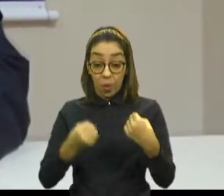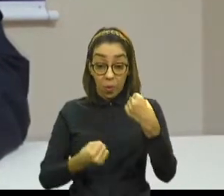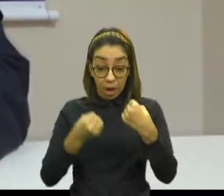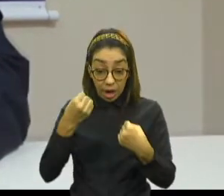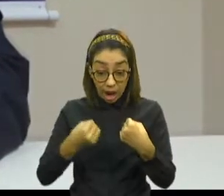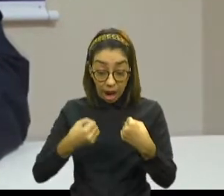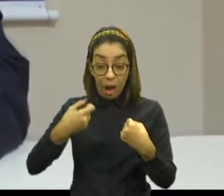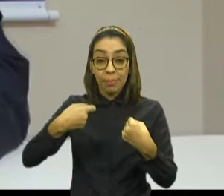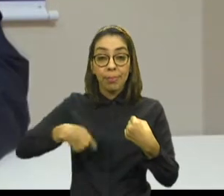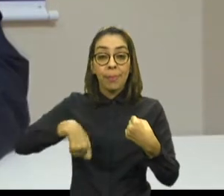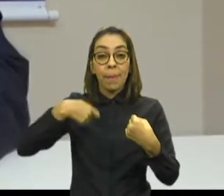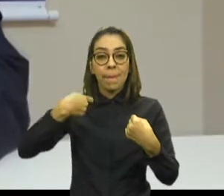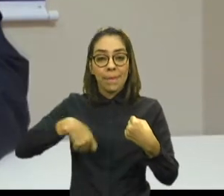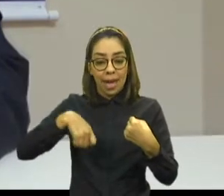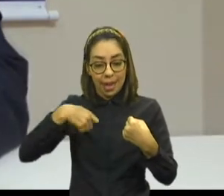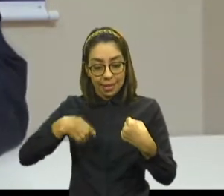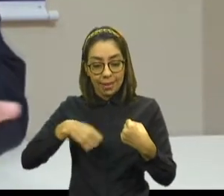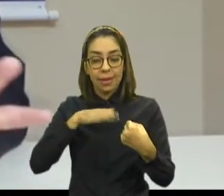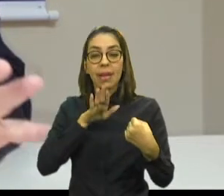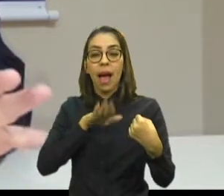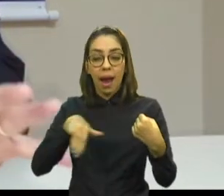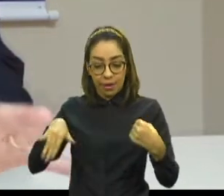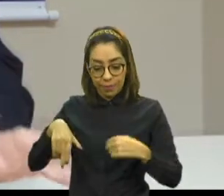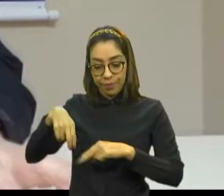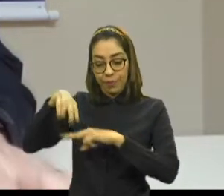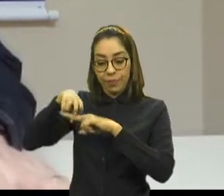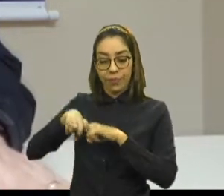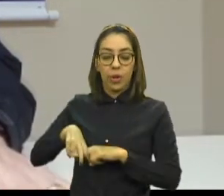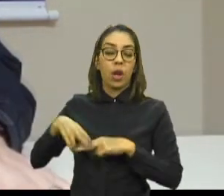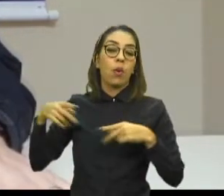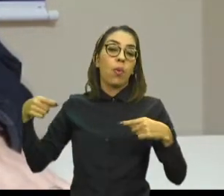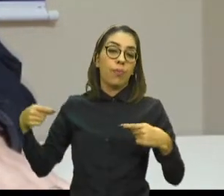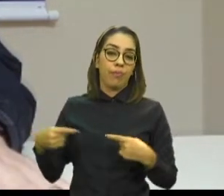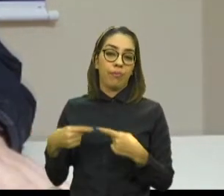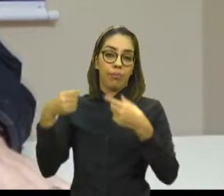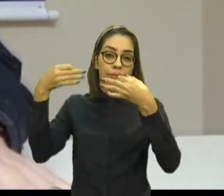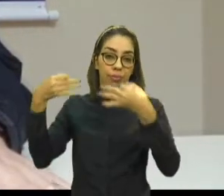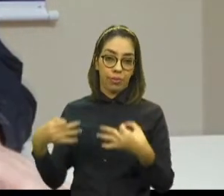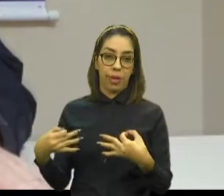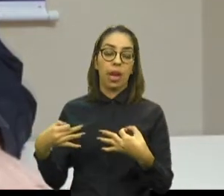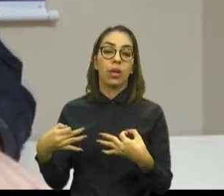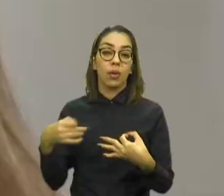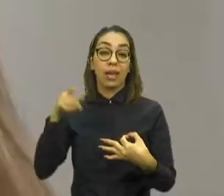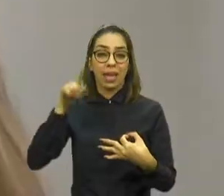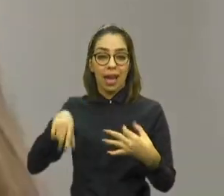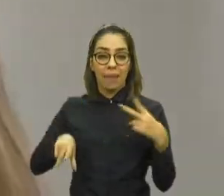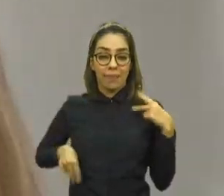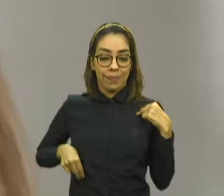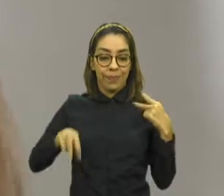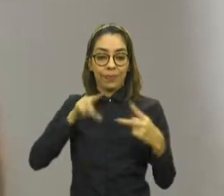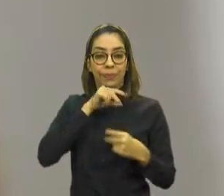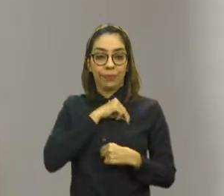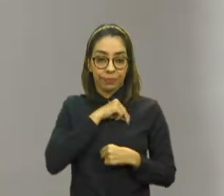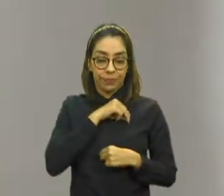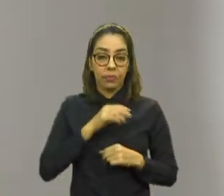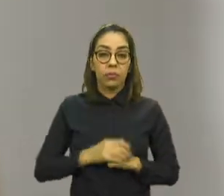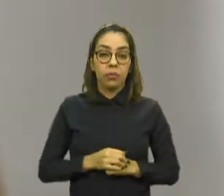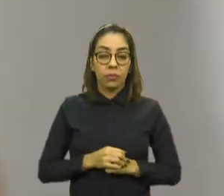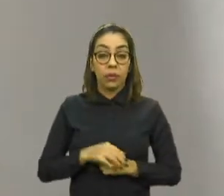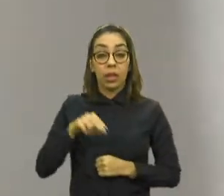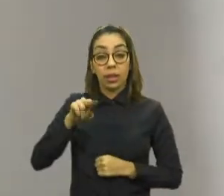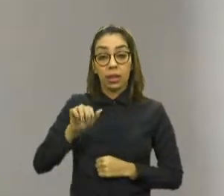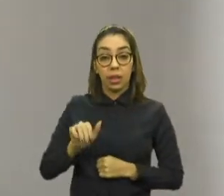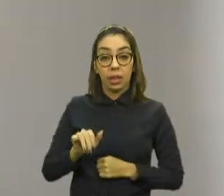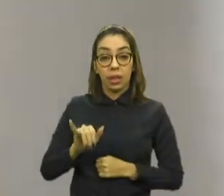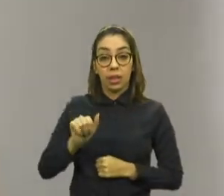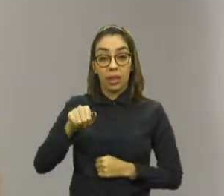estar acondicionada, bem acondicionada no seu dispositivo de retenção apropriado. Nayana é mãe da pequena Mariá,